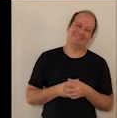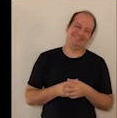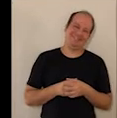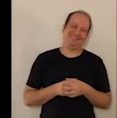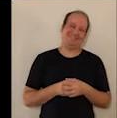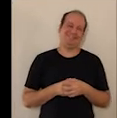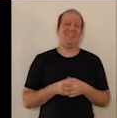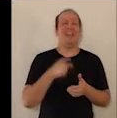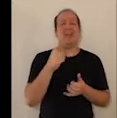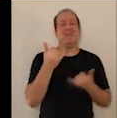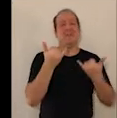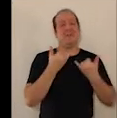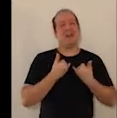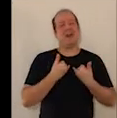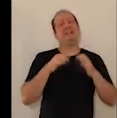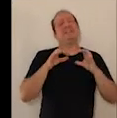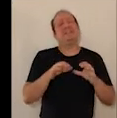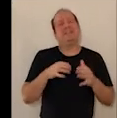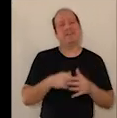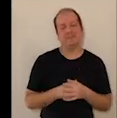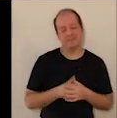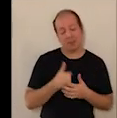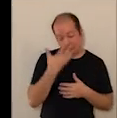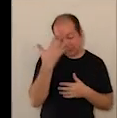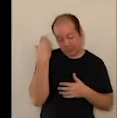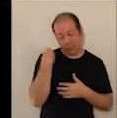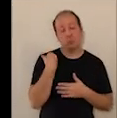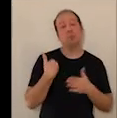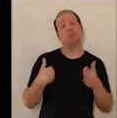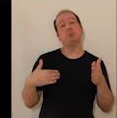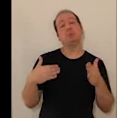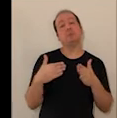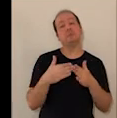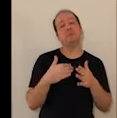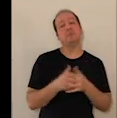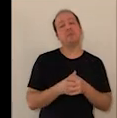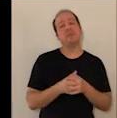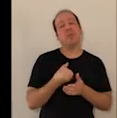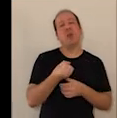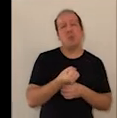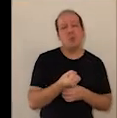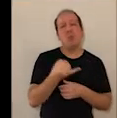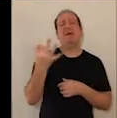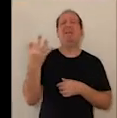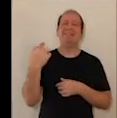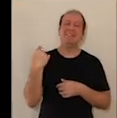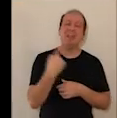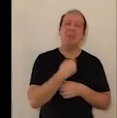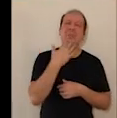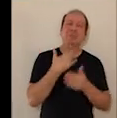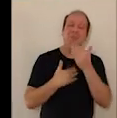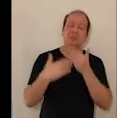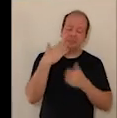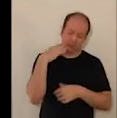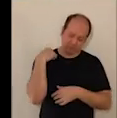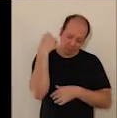Basta você falar assim com doçura que eu me esqueço de tudo. Ai, quantas vezes eu tenho pedido a Nossa Senhora